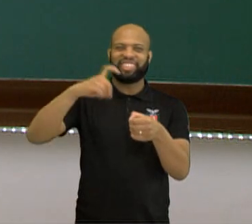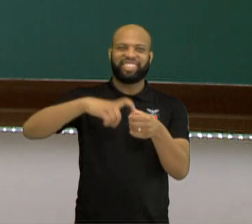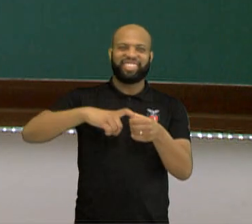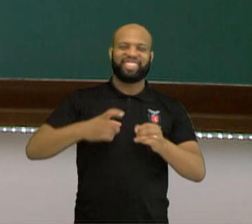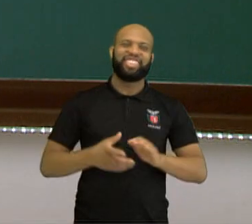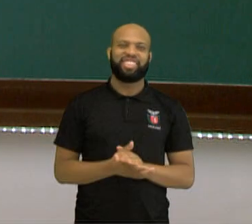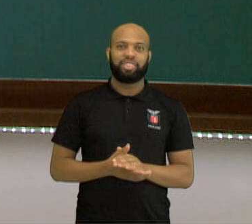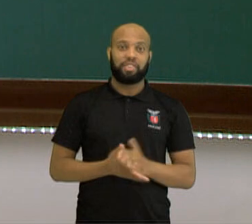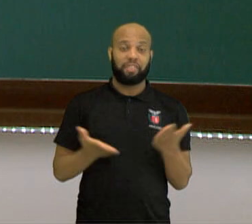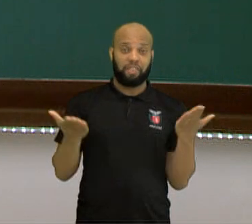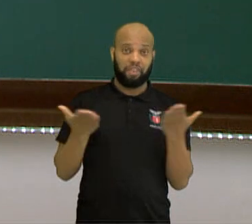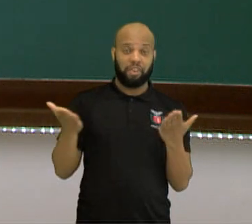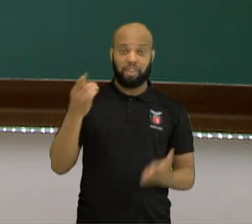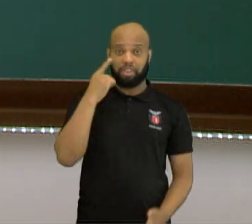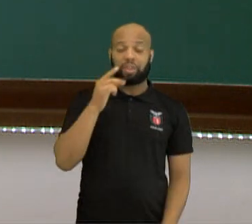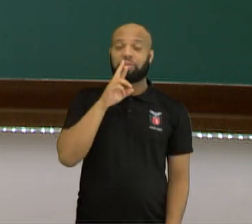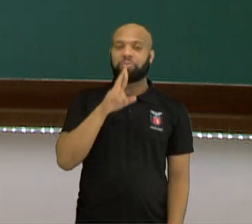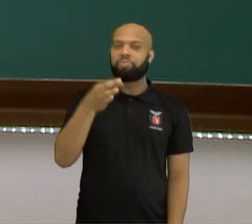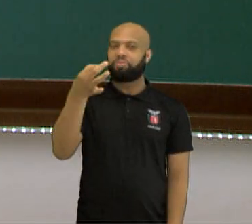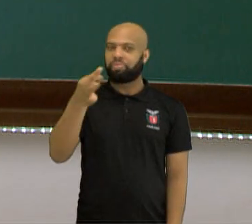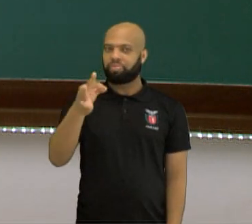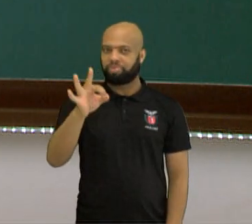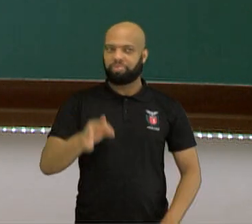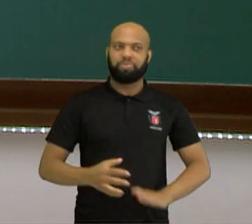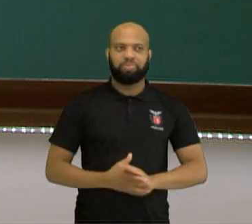Voltei! Bora lá conferir comigo.